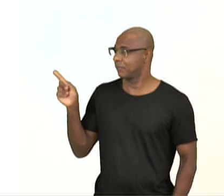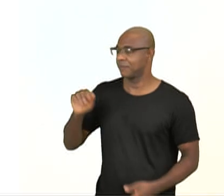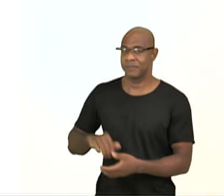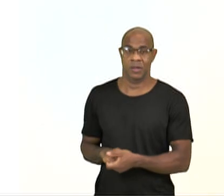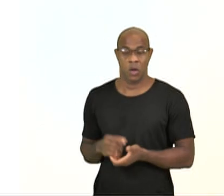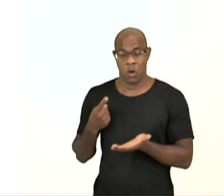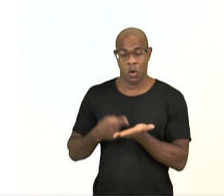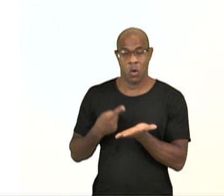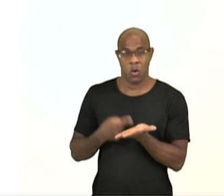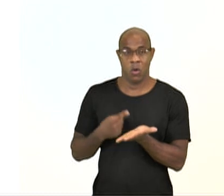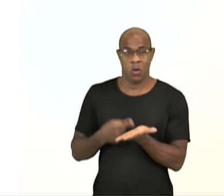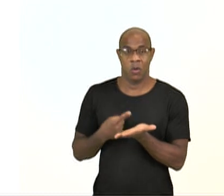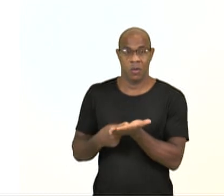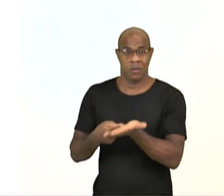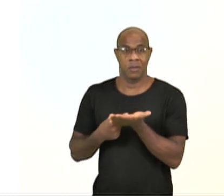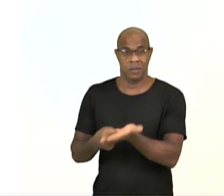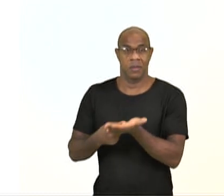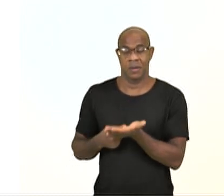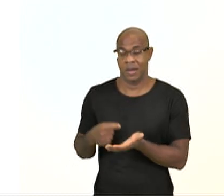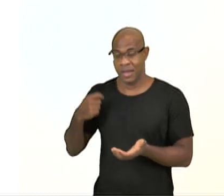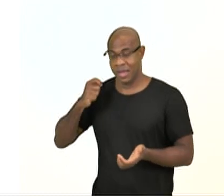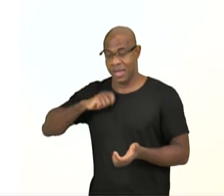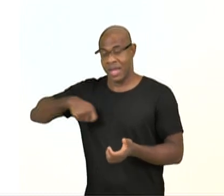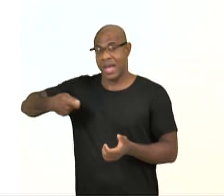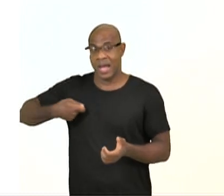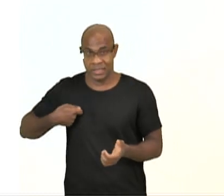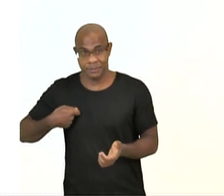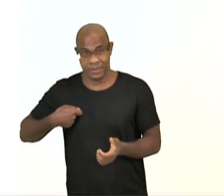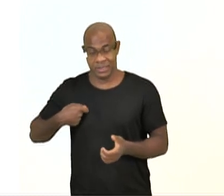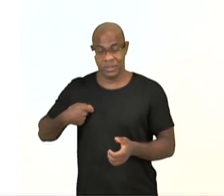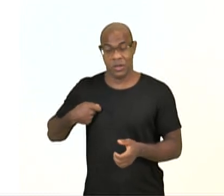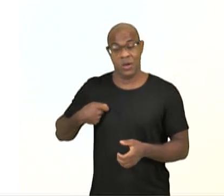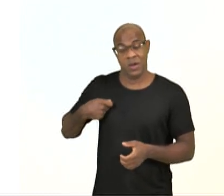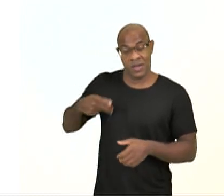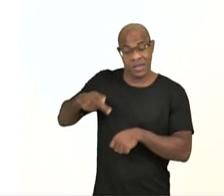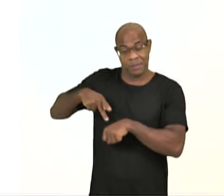de Madrid, a Espanha, então país colonizador,